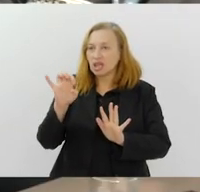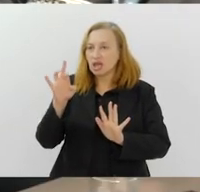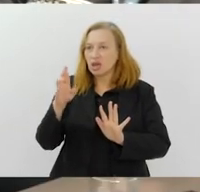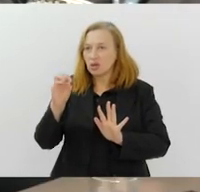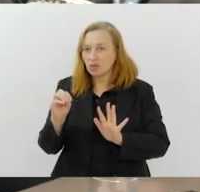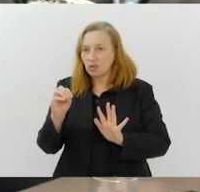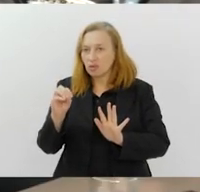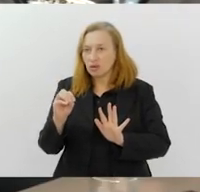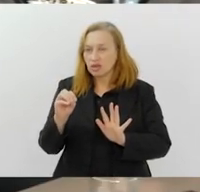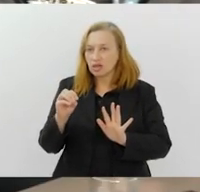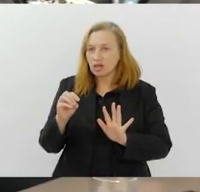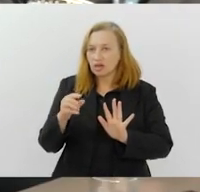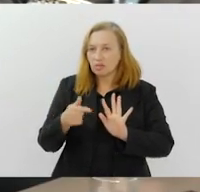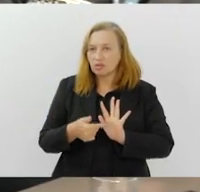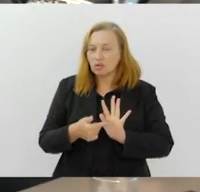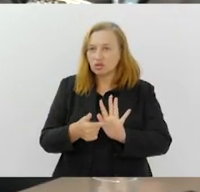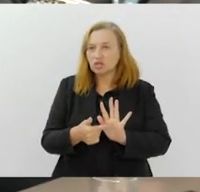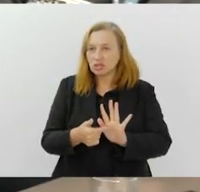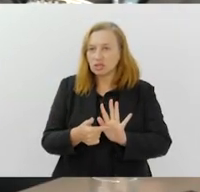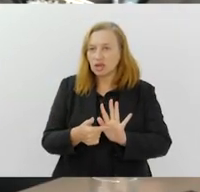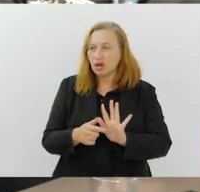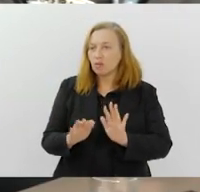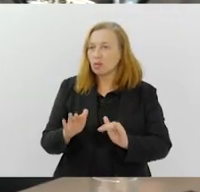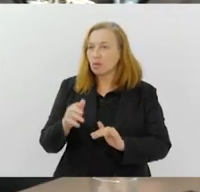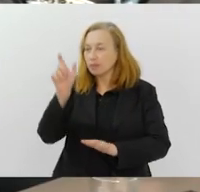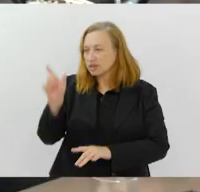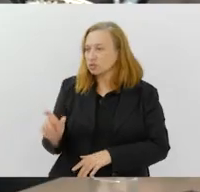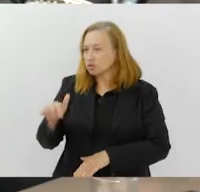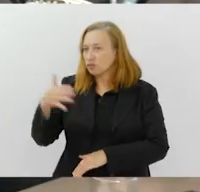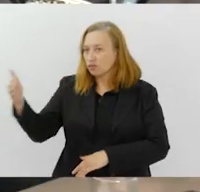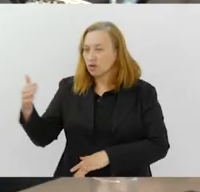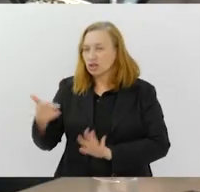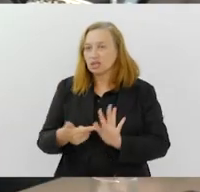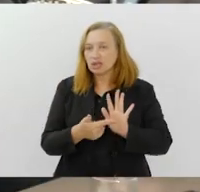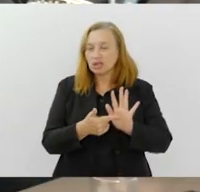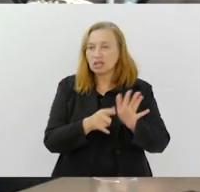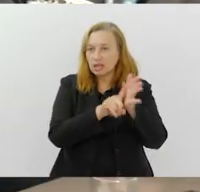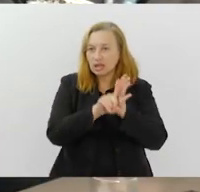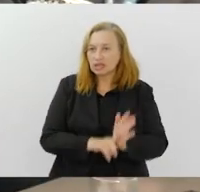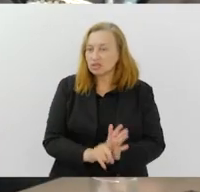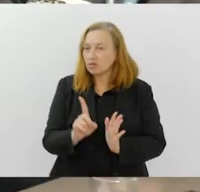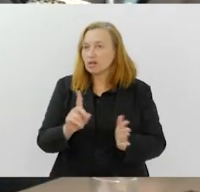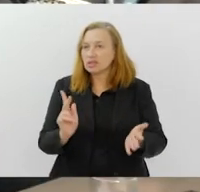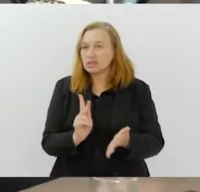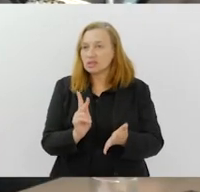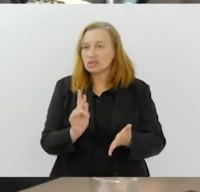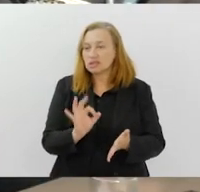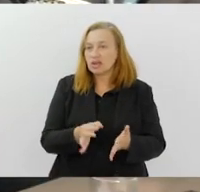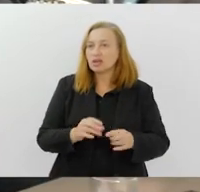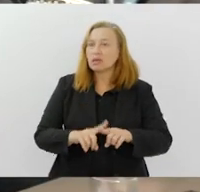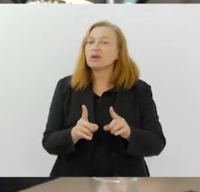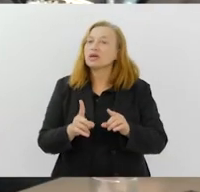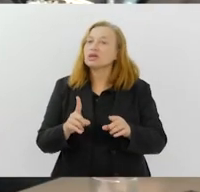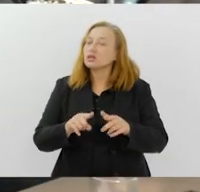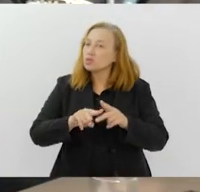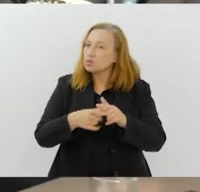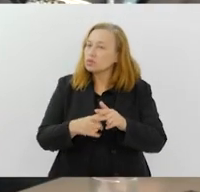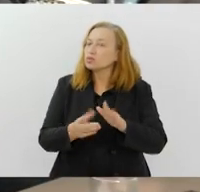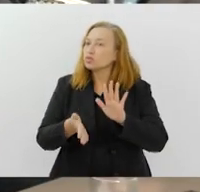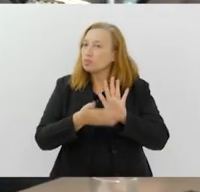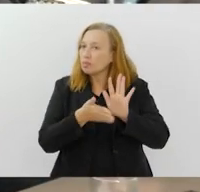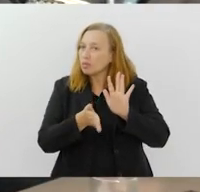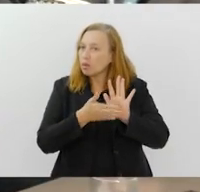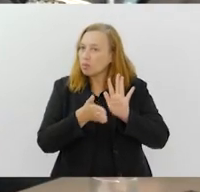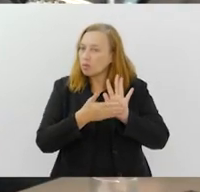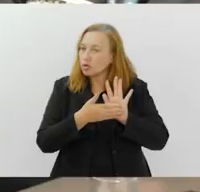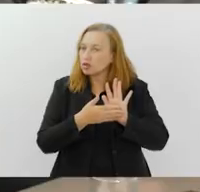analisando e não é o correto é o que a pessoa diz o que ela é então a gente até atualizou isso no como uma proposta né